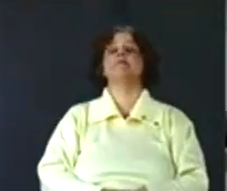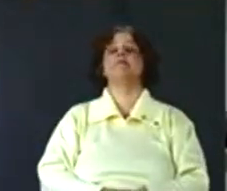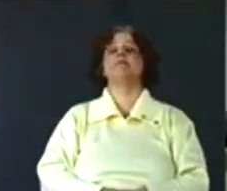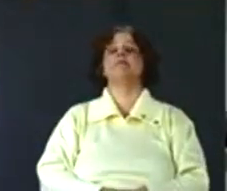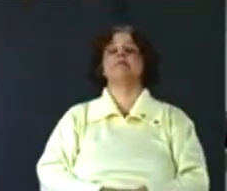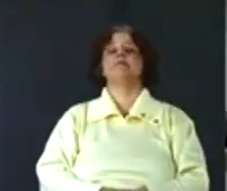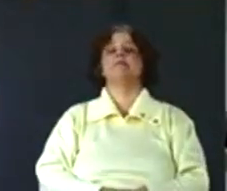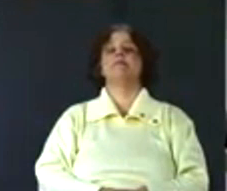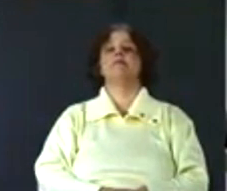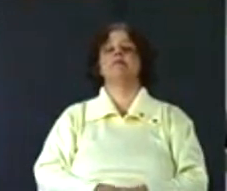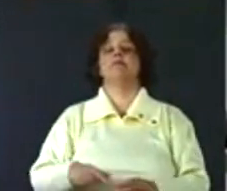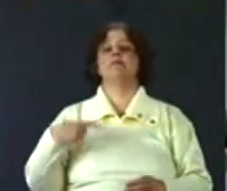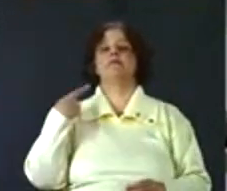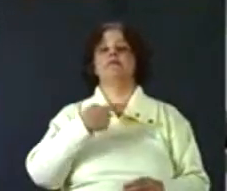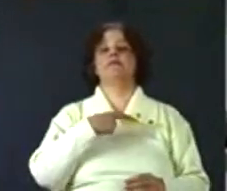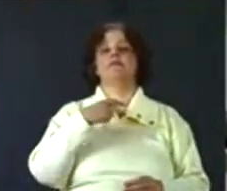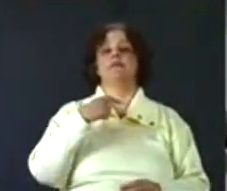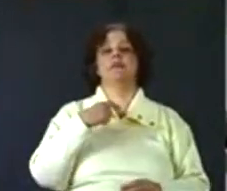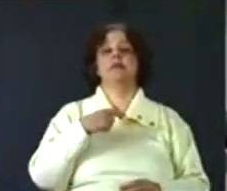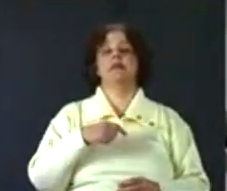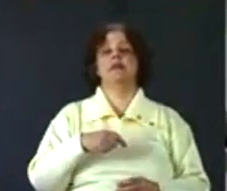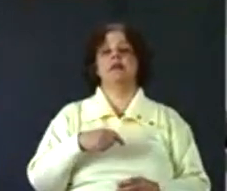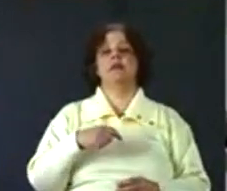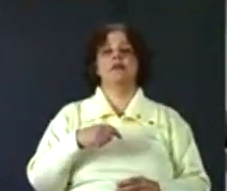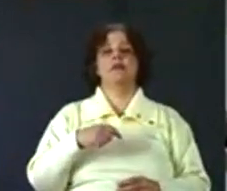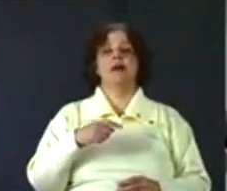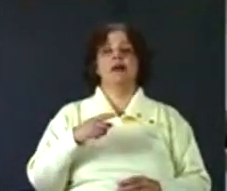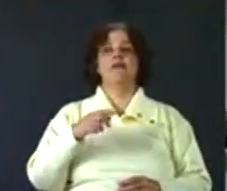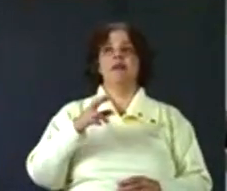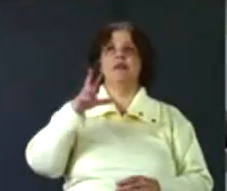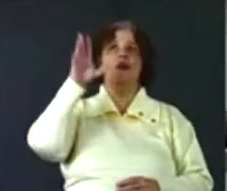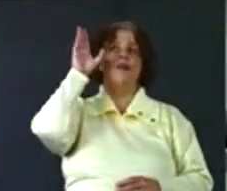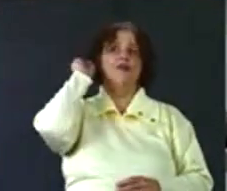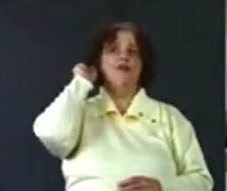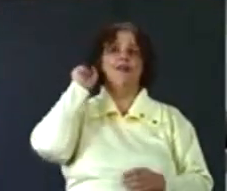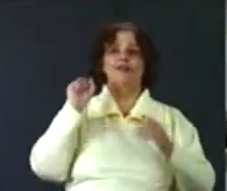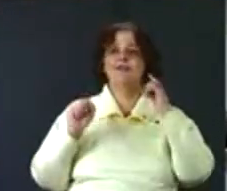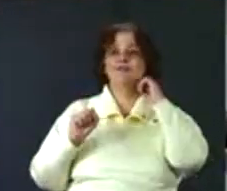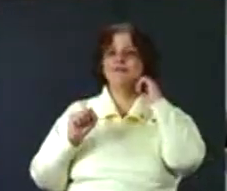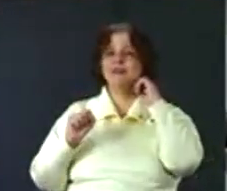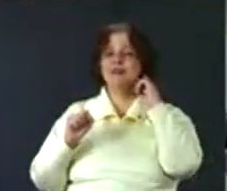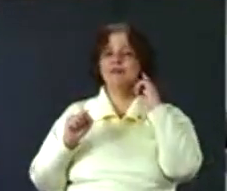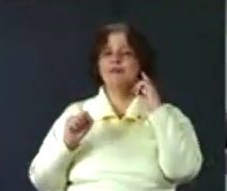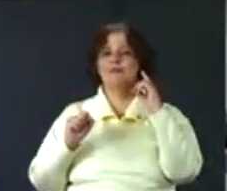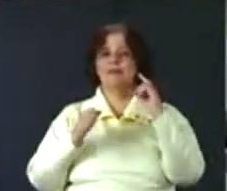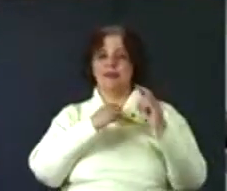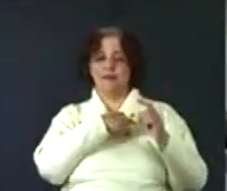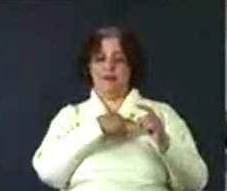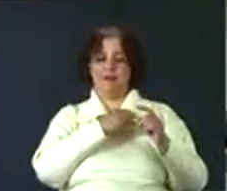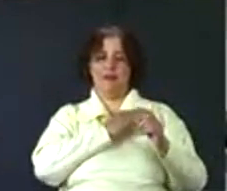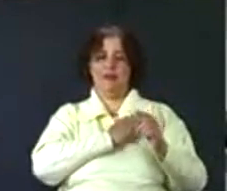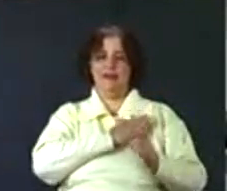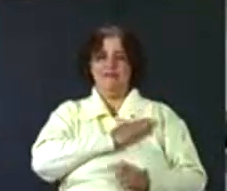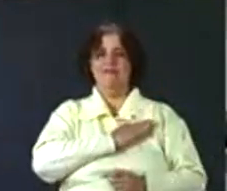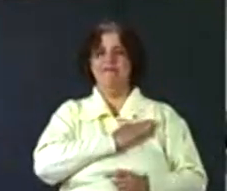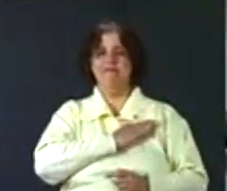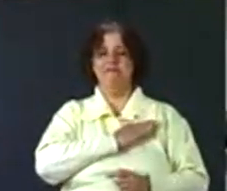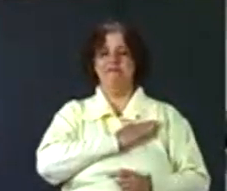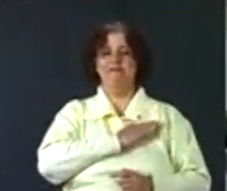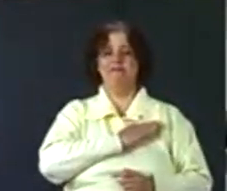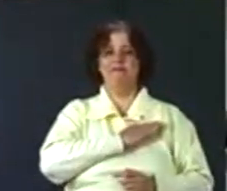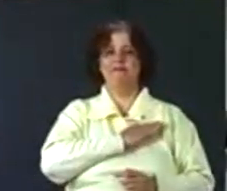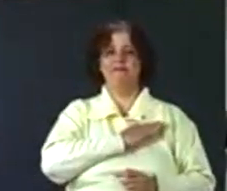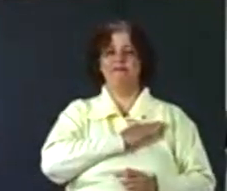está falando desses ouvidos aqui. Ele está falando do seu coração.